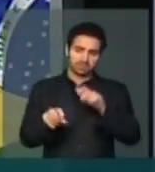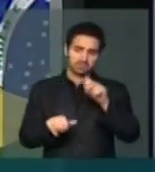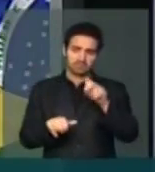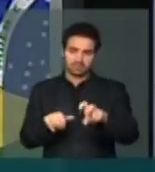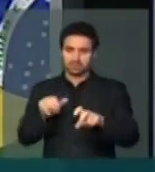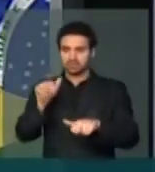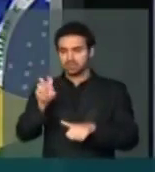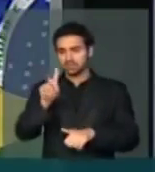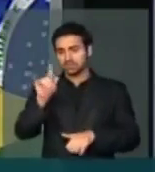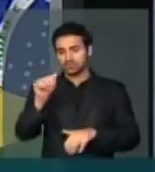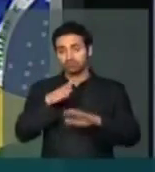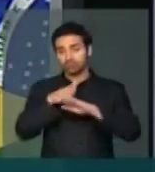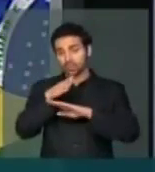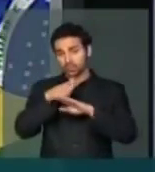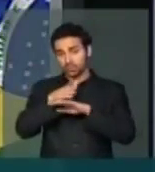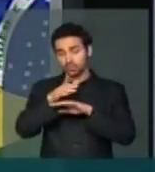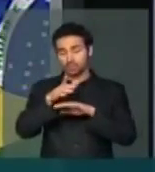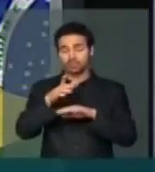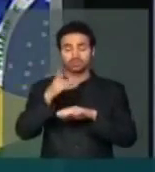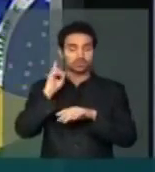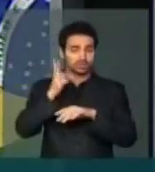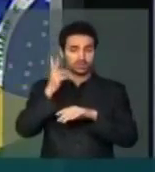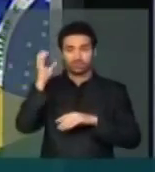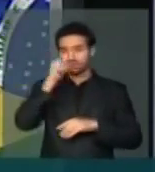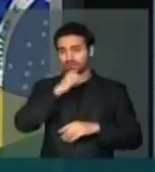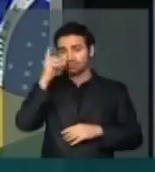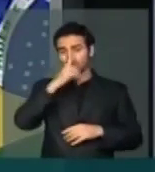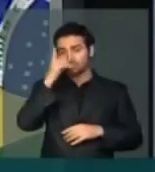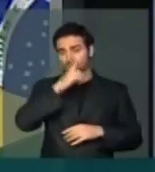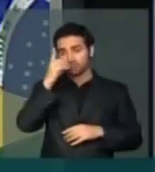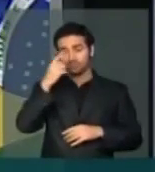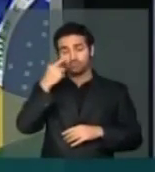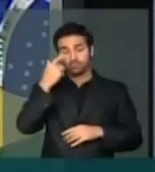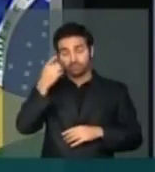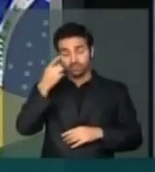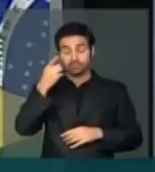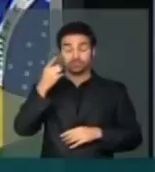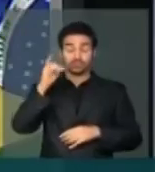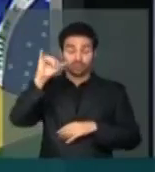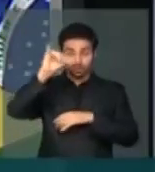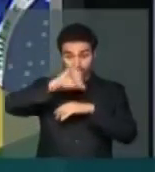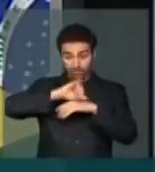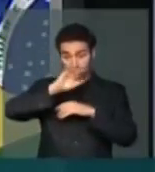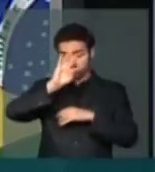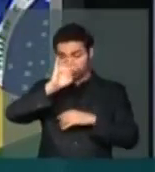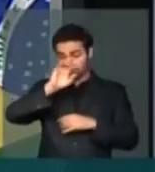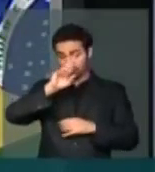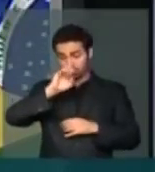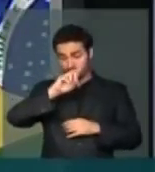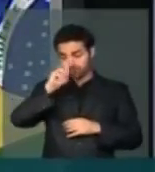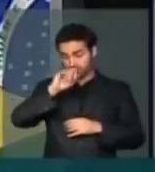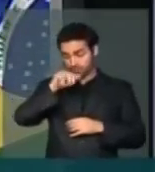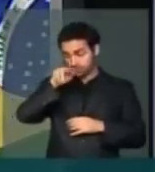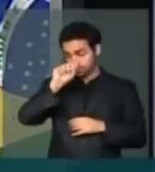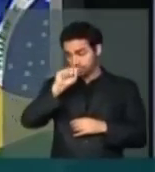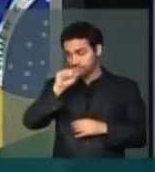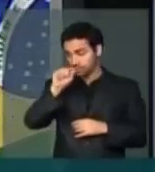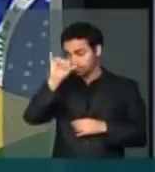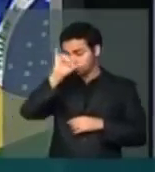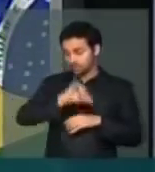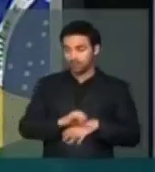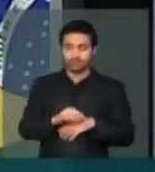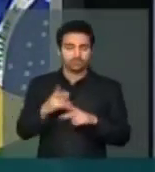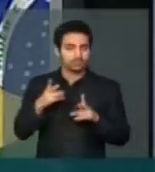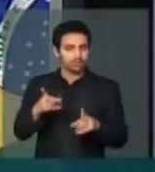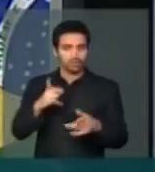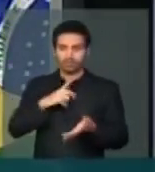Não existe um final de semana que em Teresina, capital do estado, não se tenha